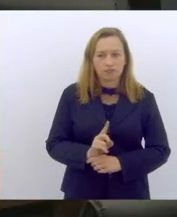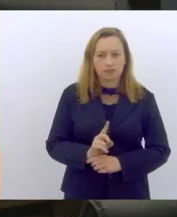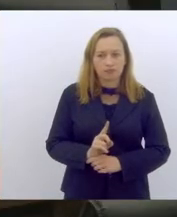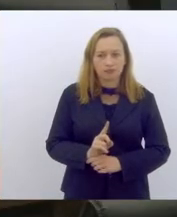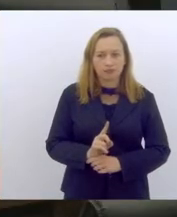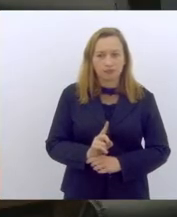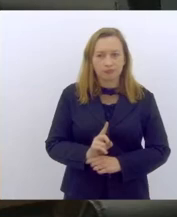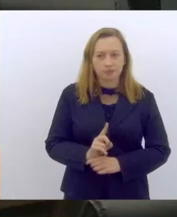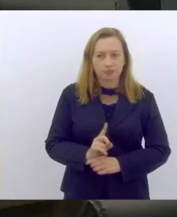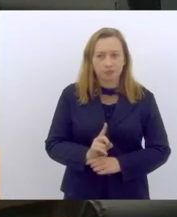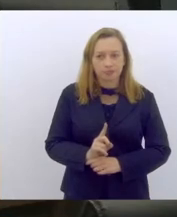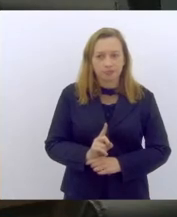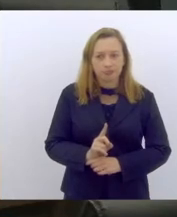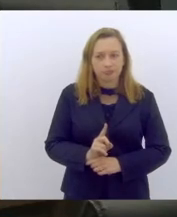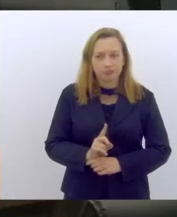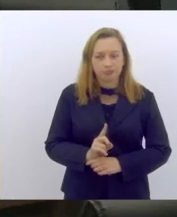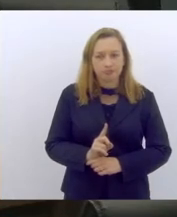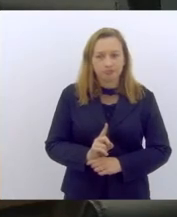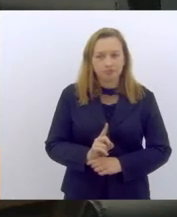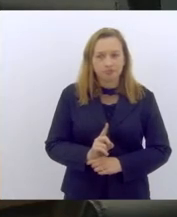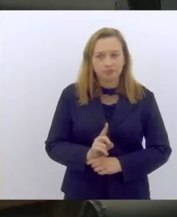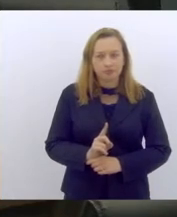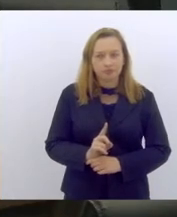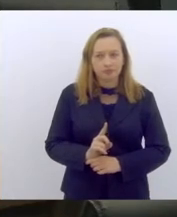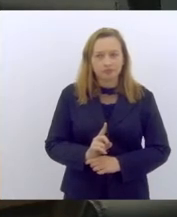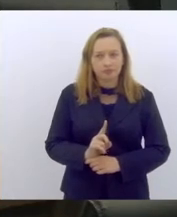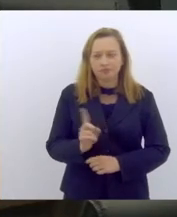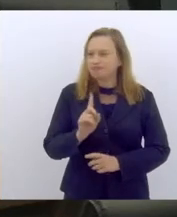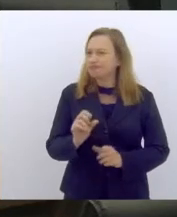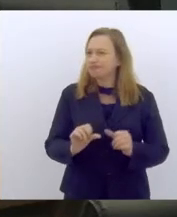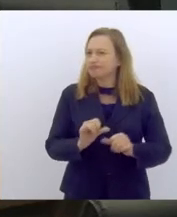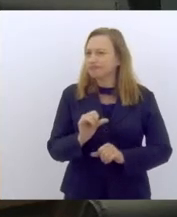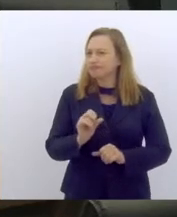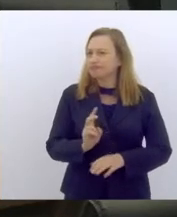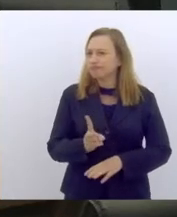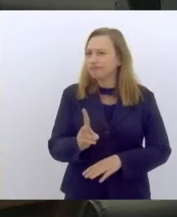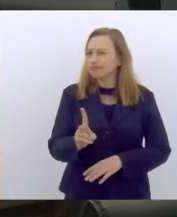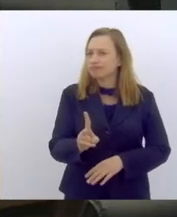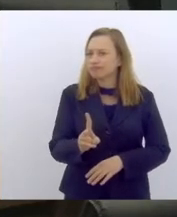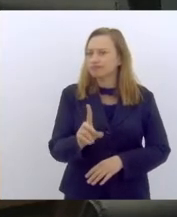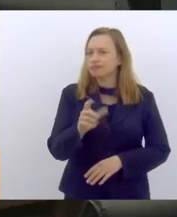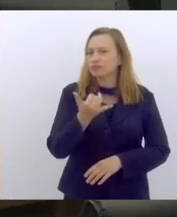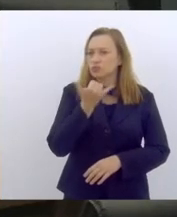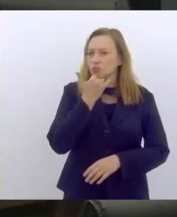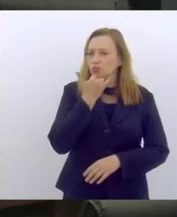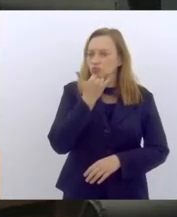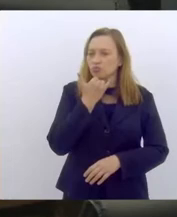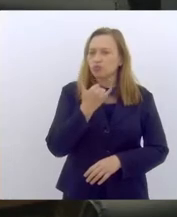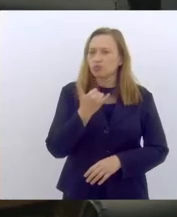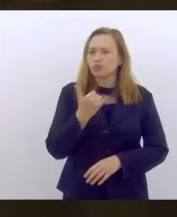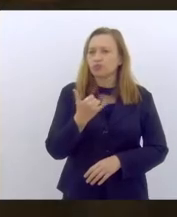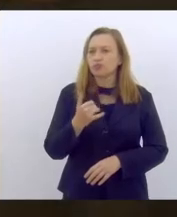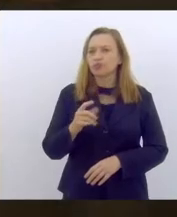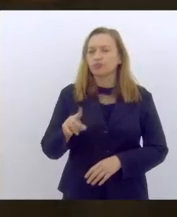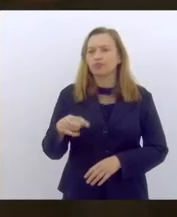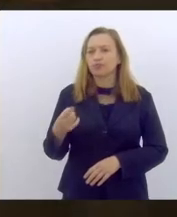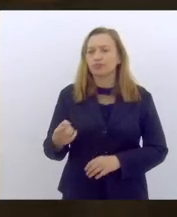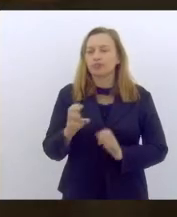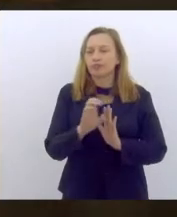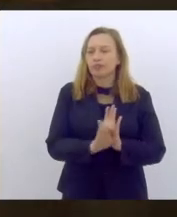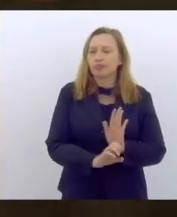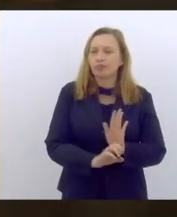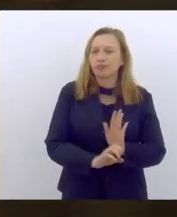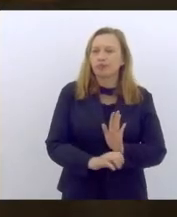tem medo não trocou aqui continua deverá desculpe depois a emenda